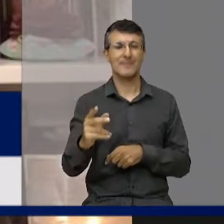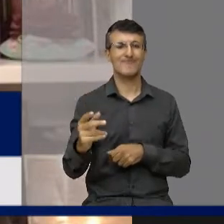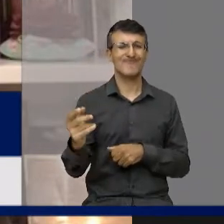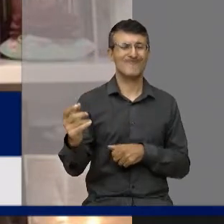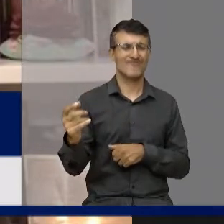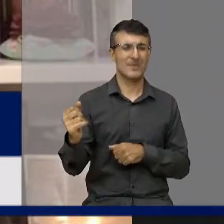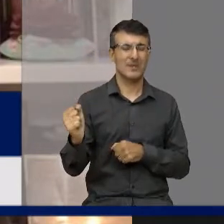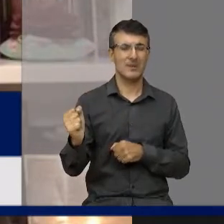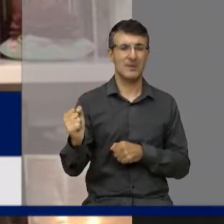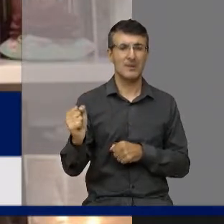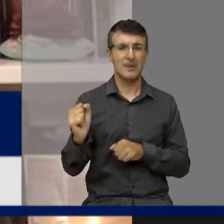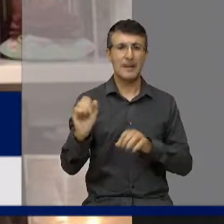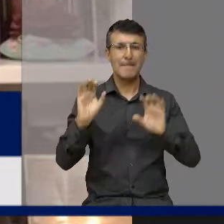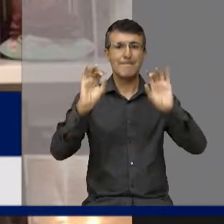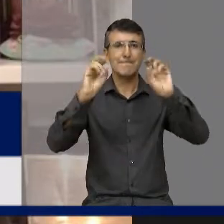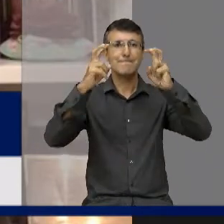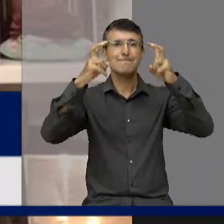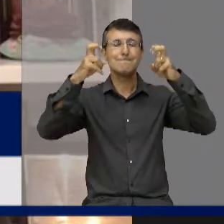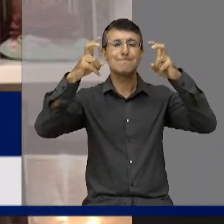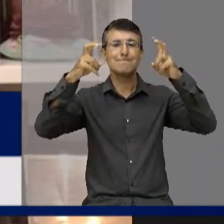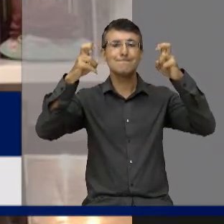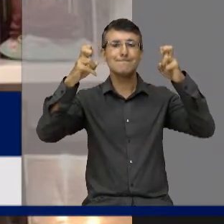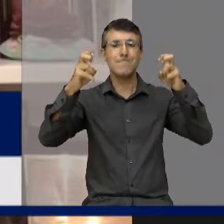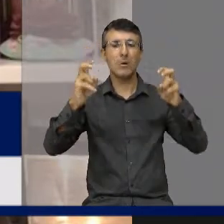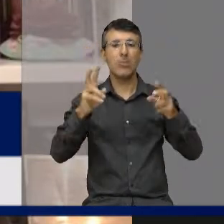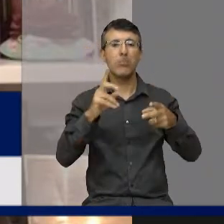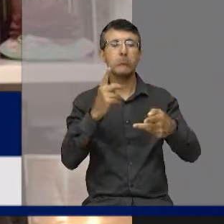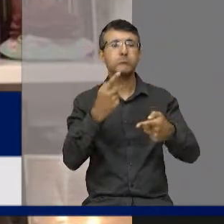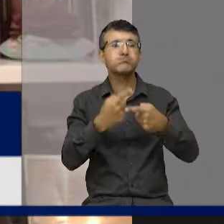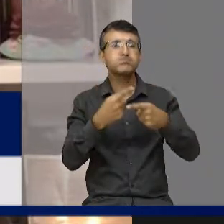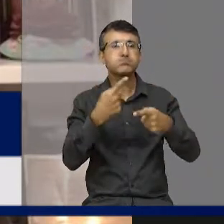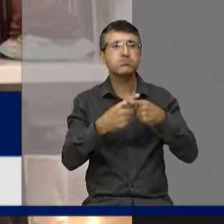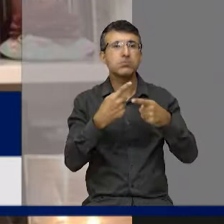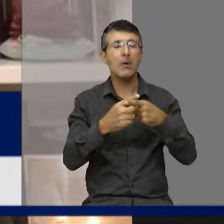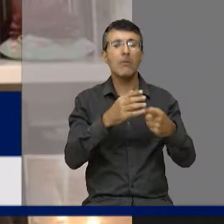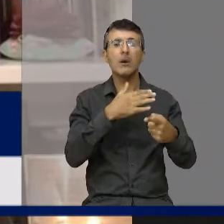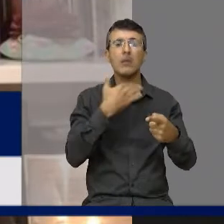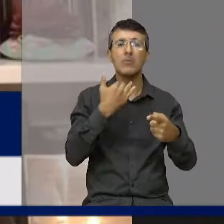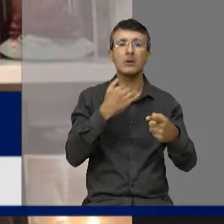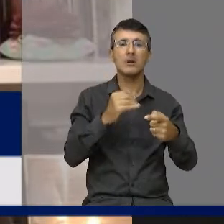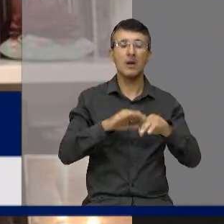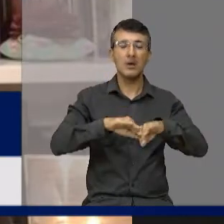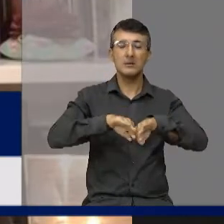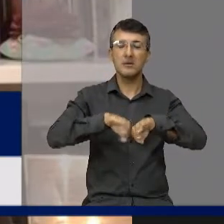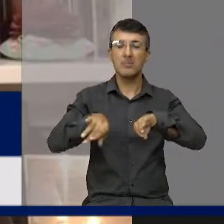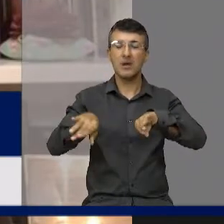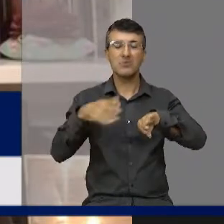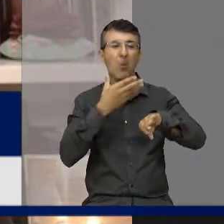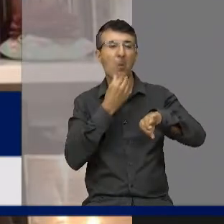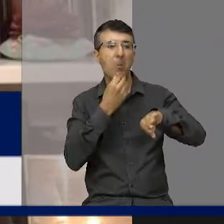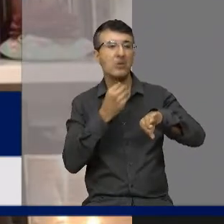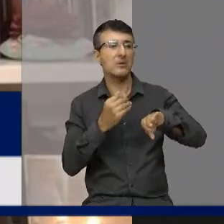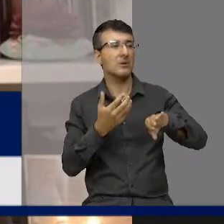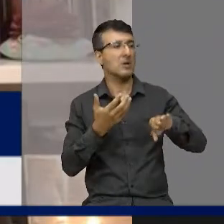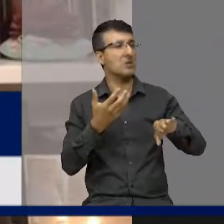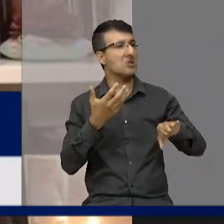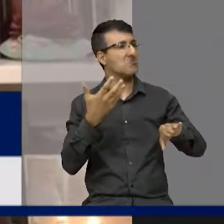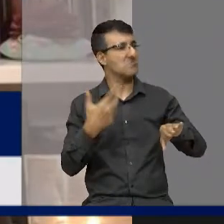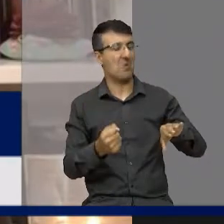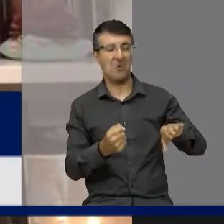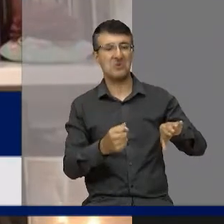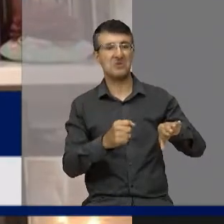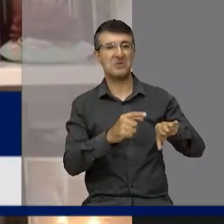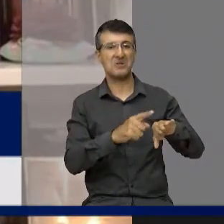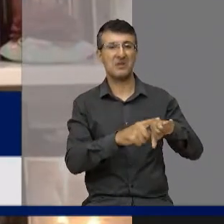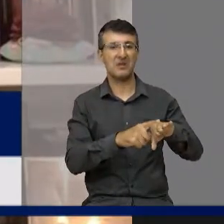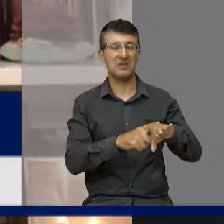a separação ou o pedido de rompimento não aceito por parte do seu agressor, ciúmes e posse. E, por fim, a análise